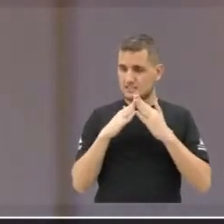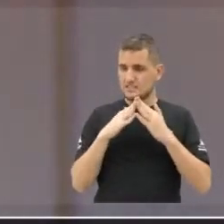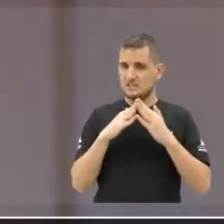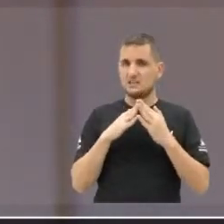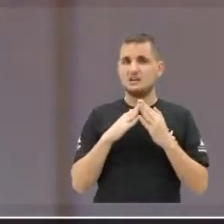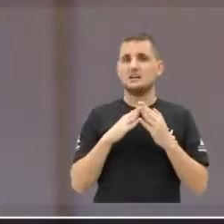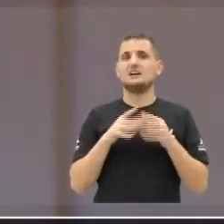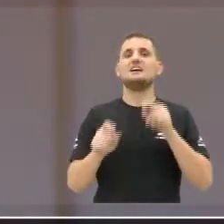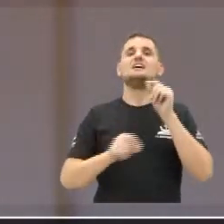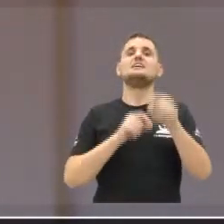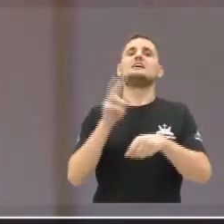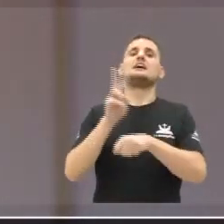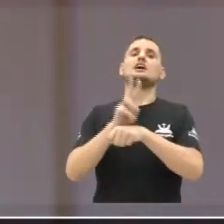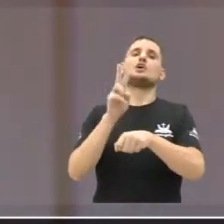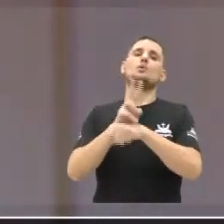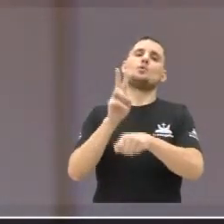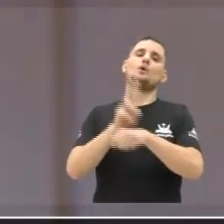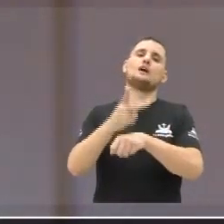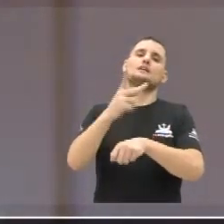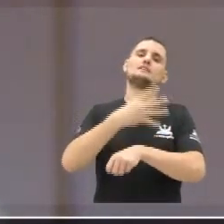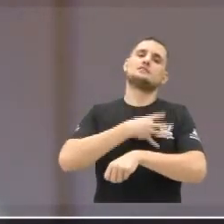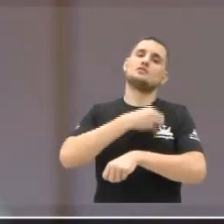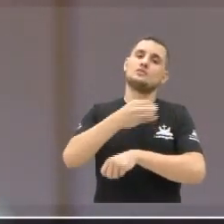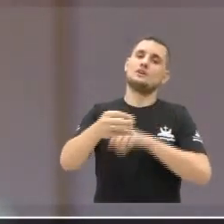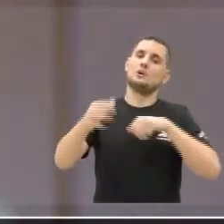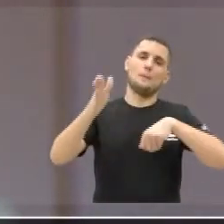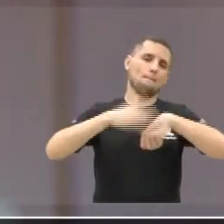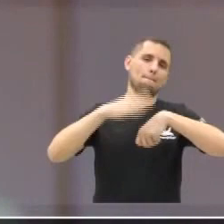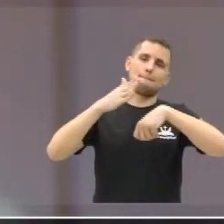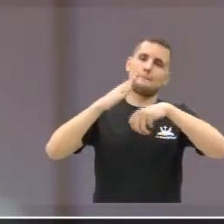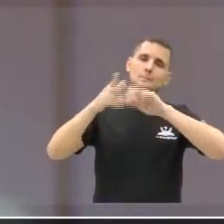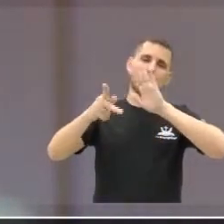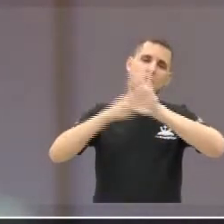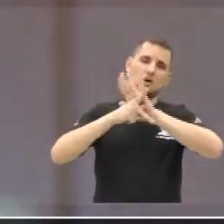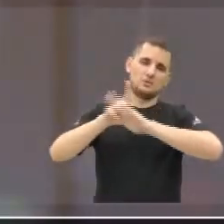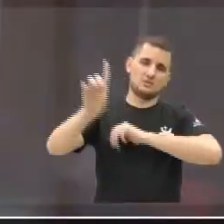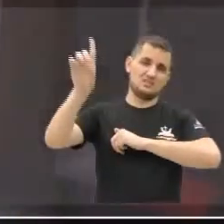quem cuida do seu filho é Deus e não você.